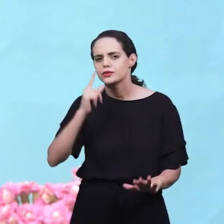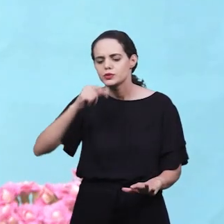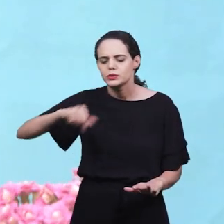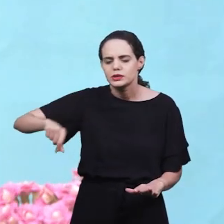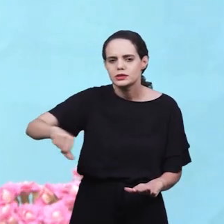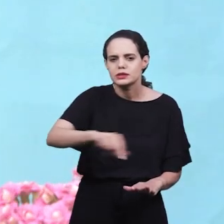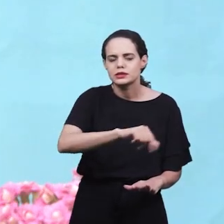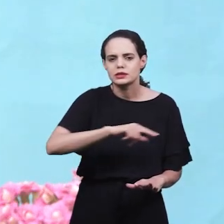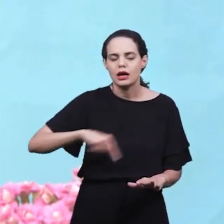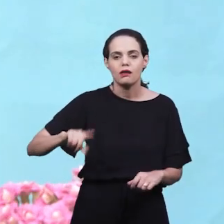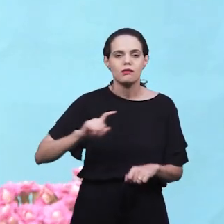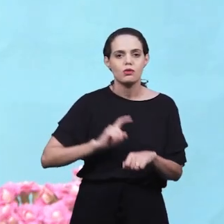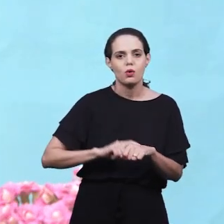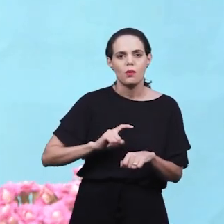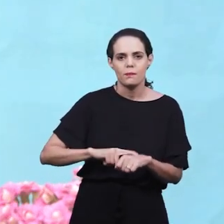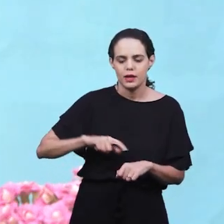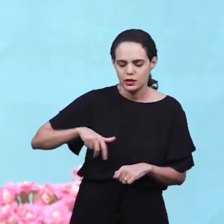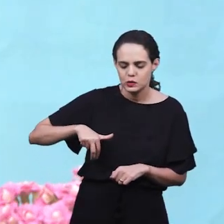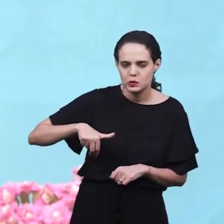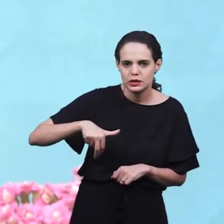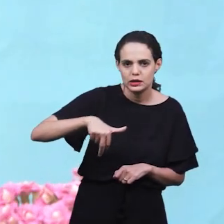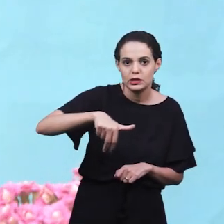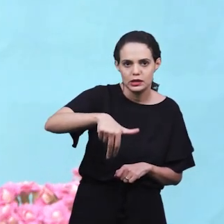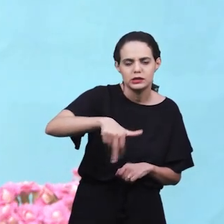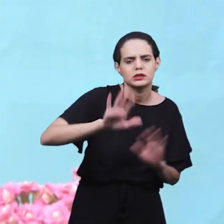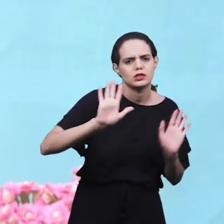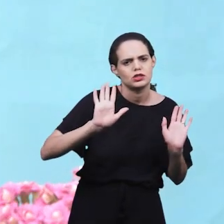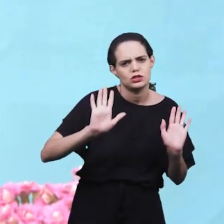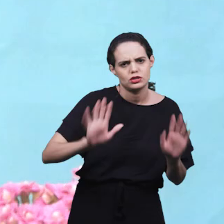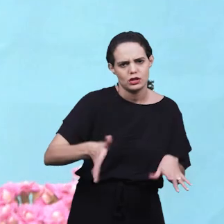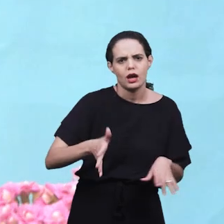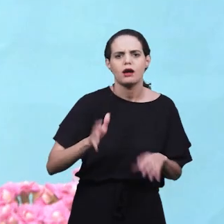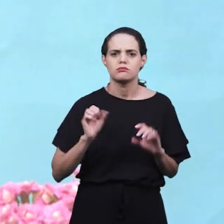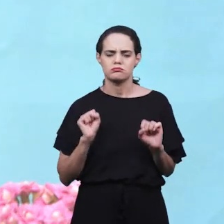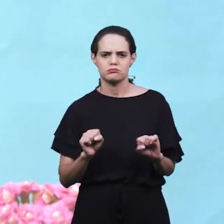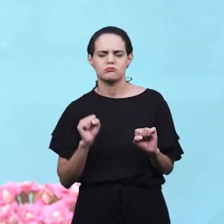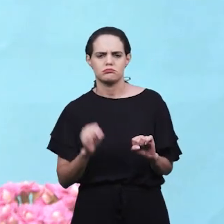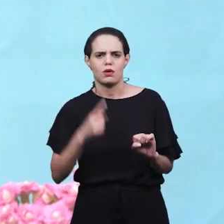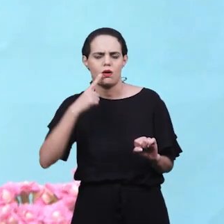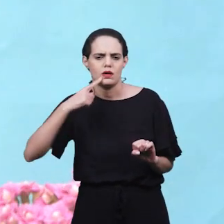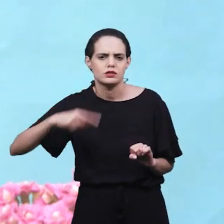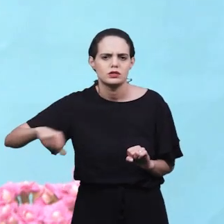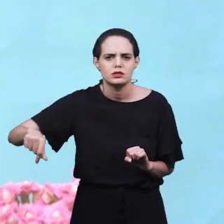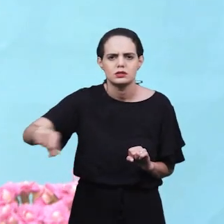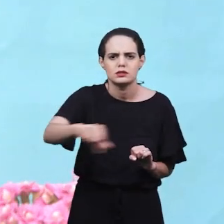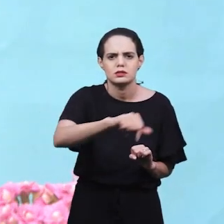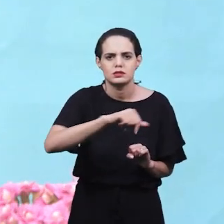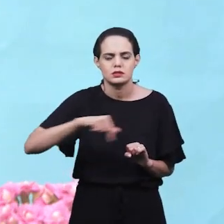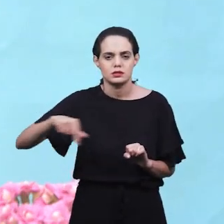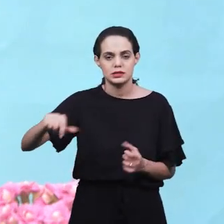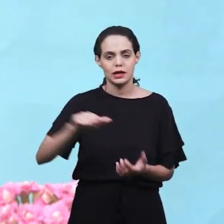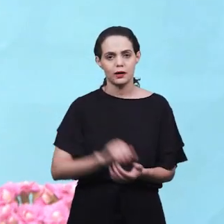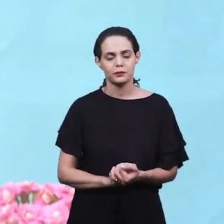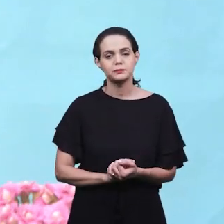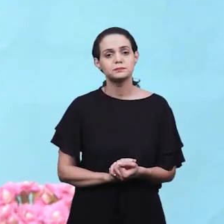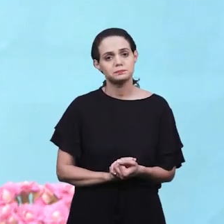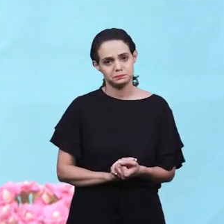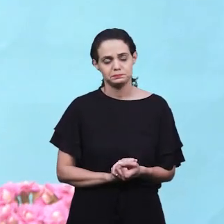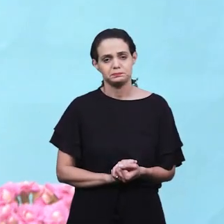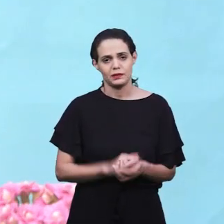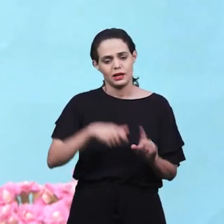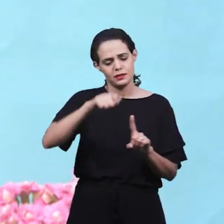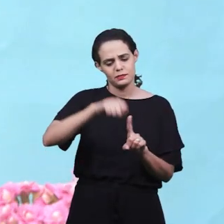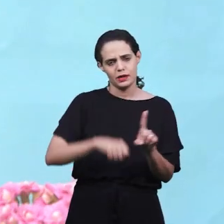tem uma necessidade maior de sódio. Então, essa criança, ela já vai estar próxima aos 12 meses. Então,